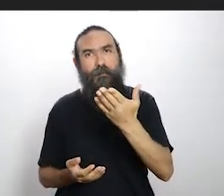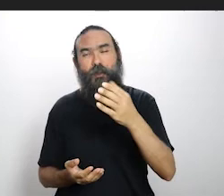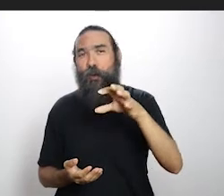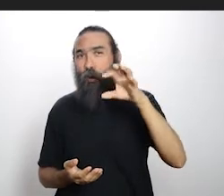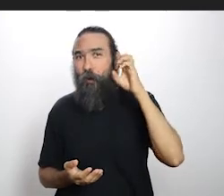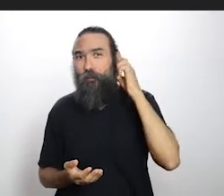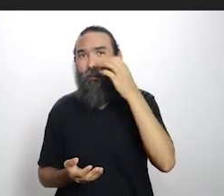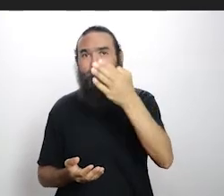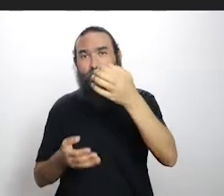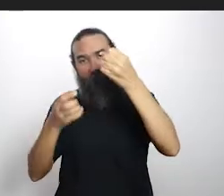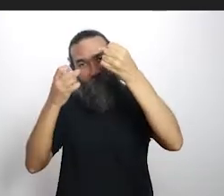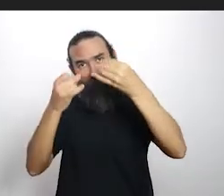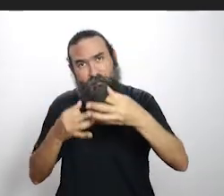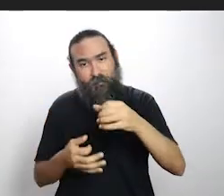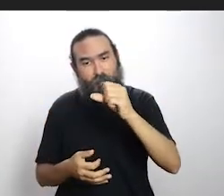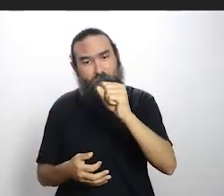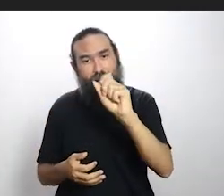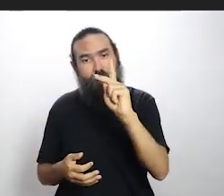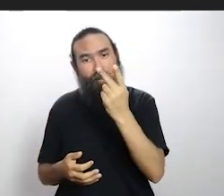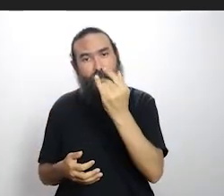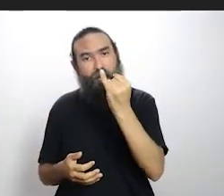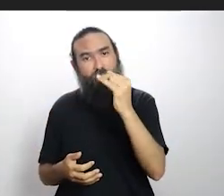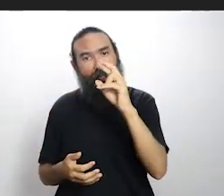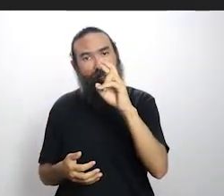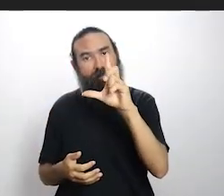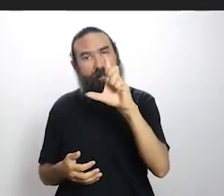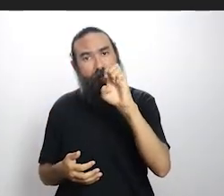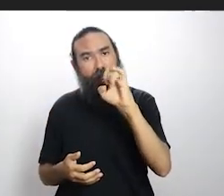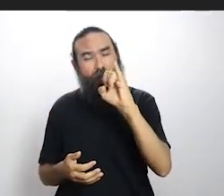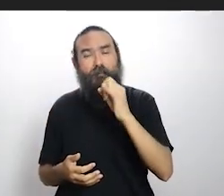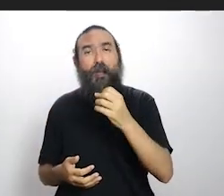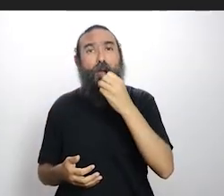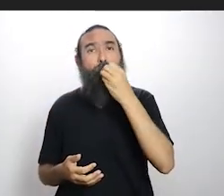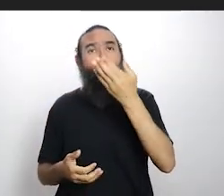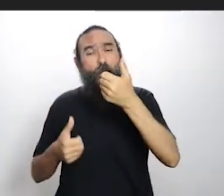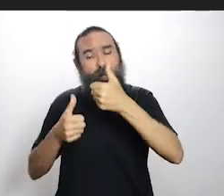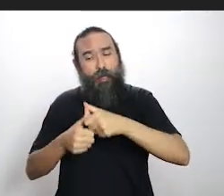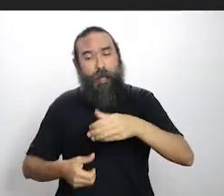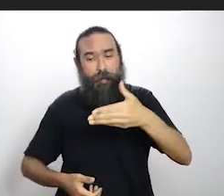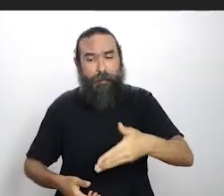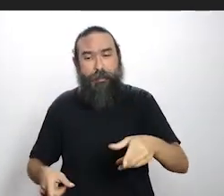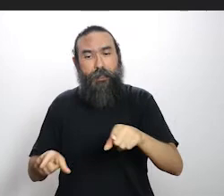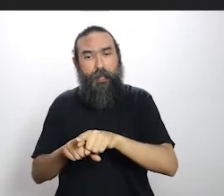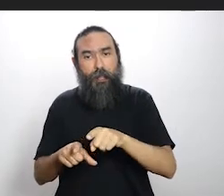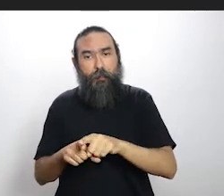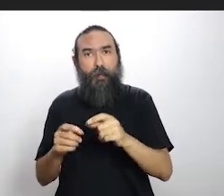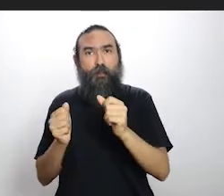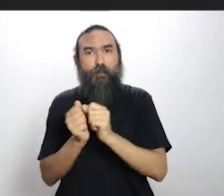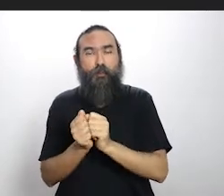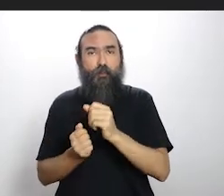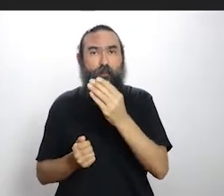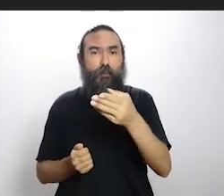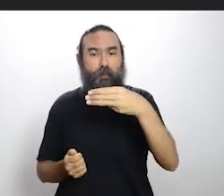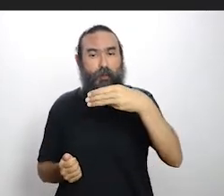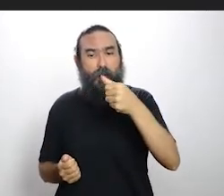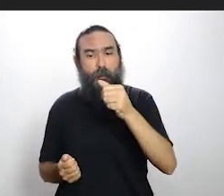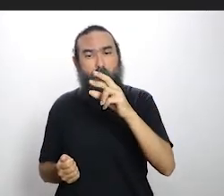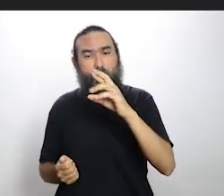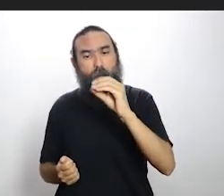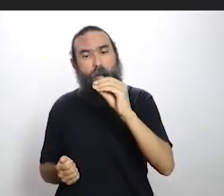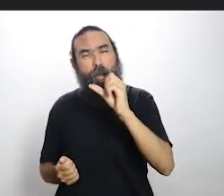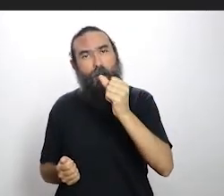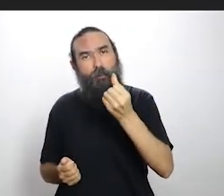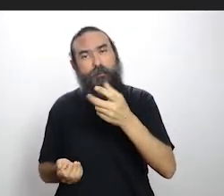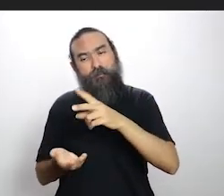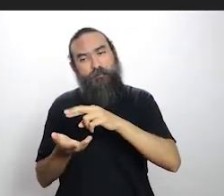Muito bom estar aqui também com o Marcos, a Zica, companheira do Maranhão, a Indianara, a Liane. Agradecer a organização do Encontro